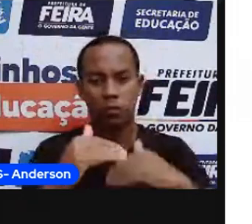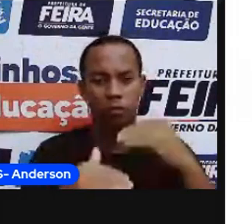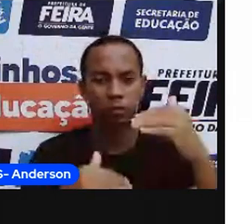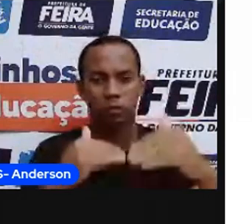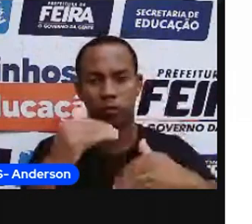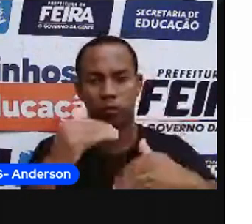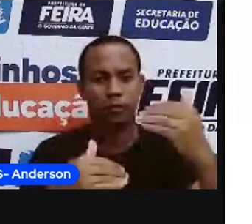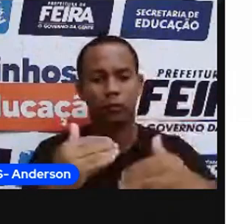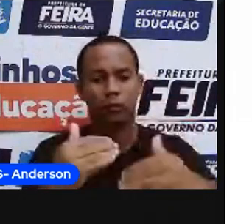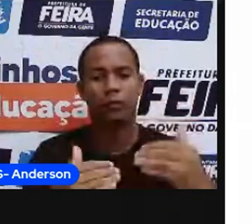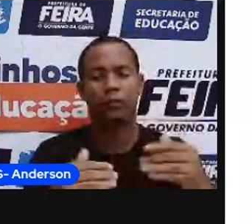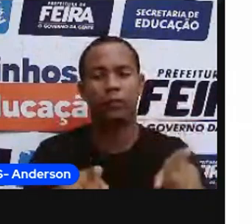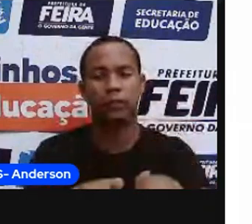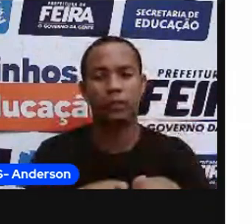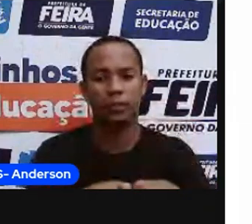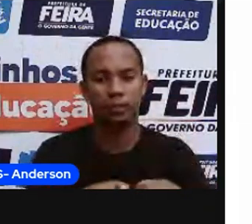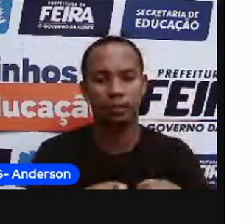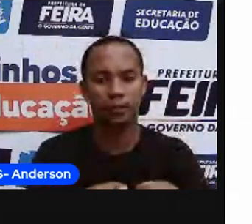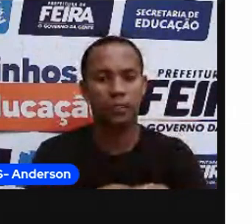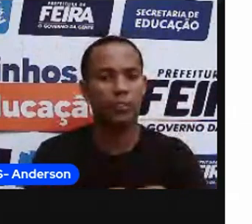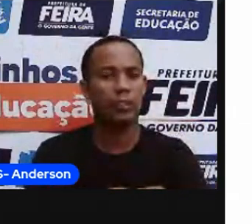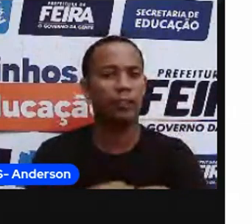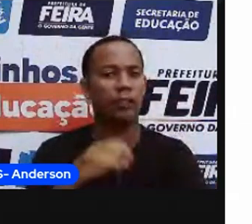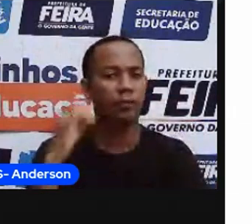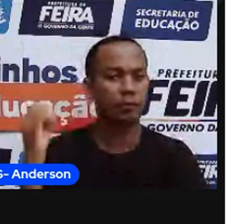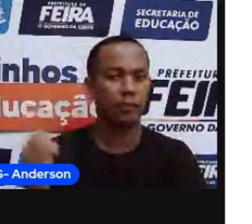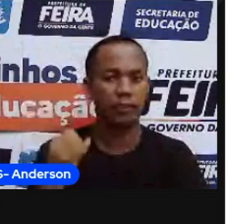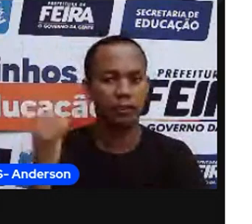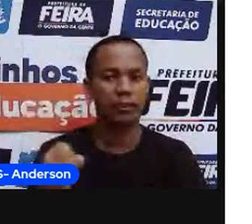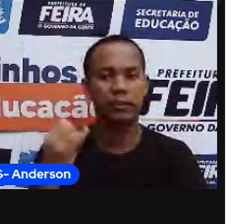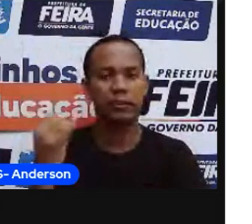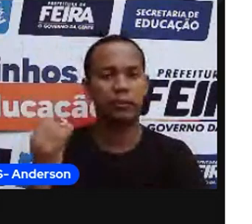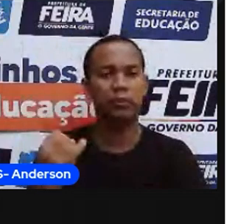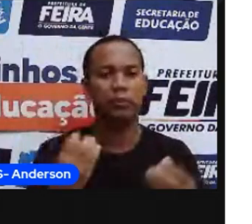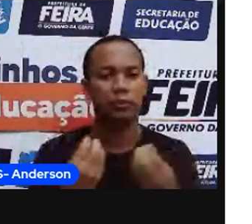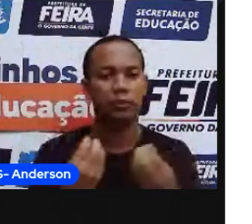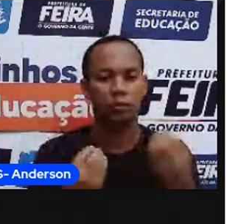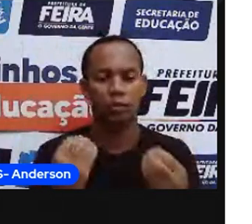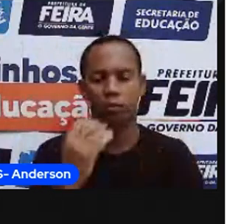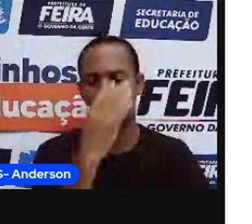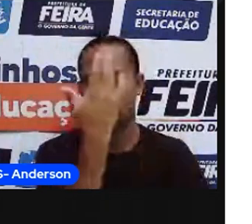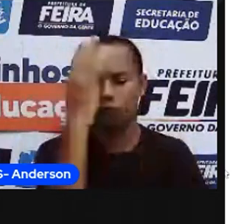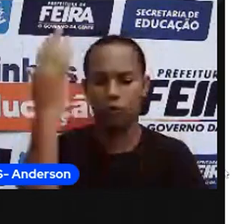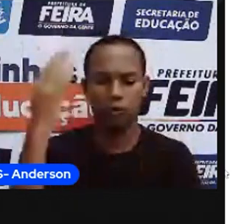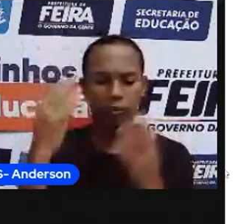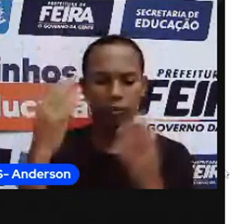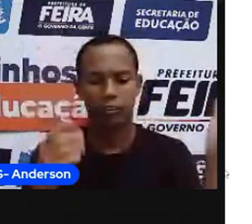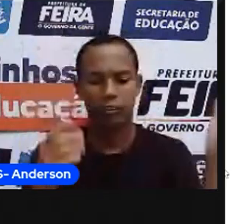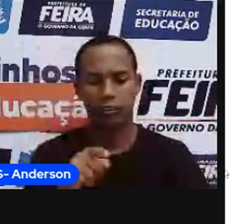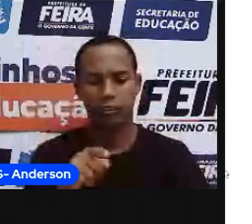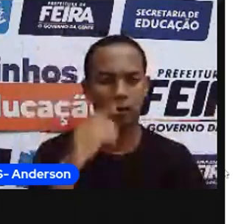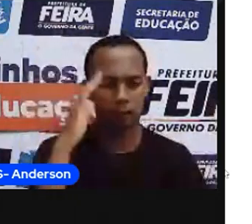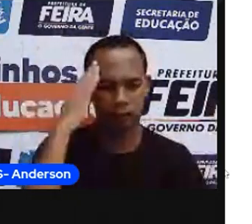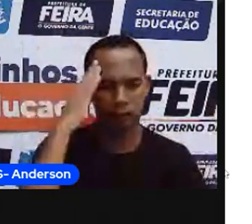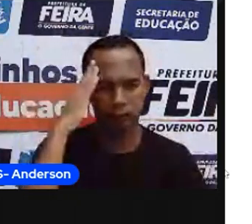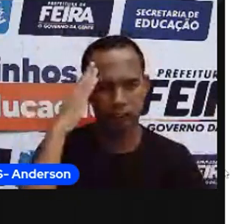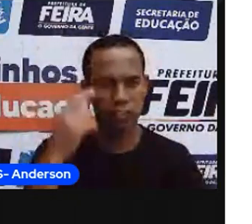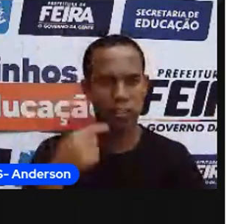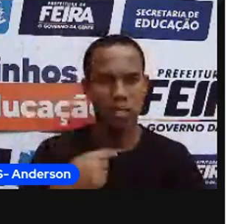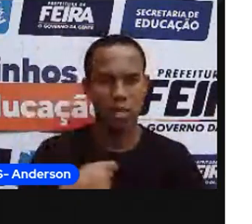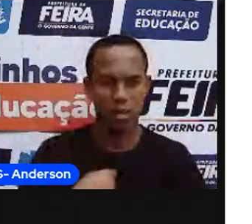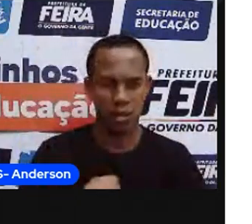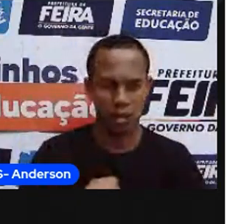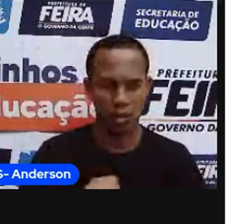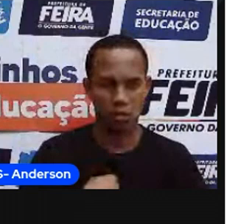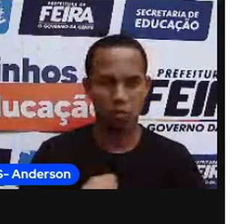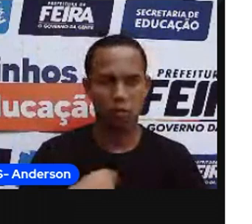né, adequadas e muito importantes para a preservação da floresta, porque eles entendem o seguinte: se eu